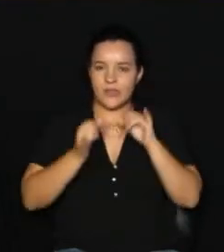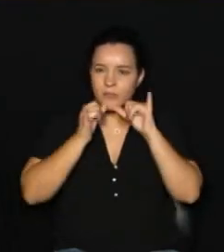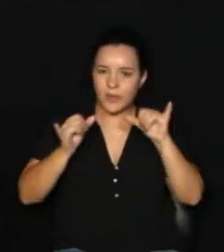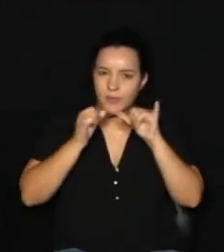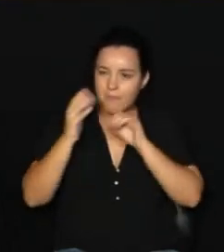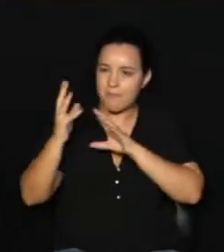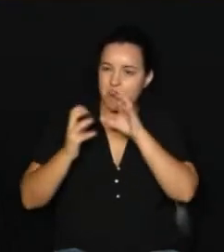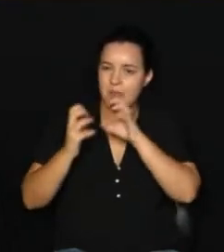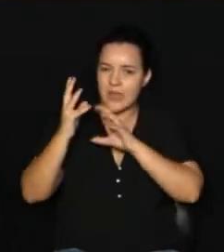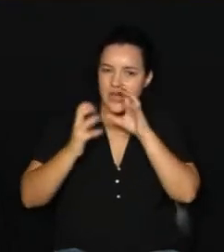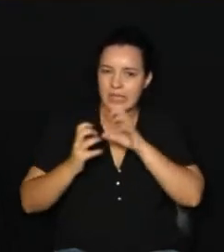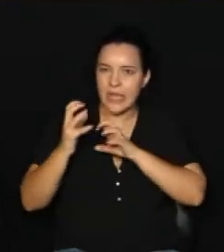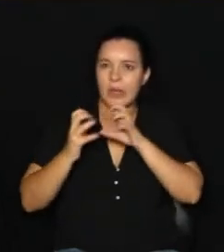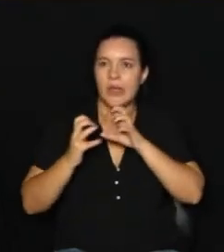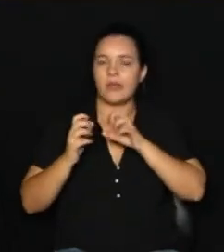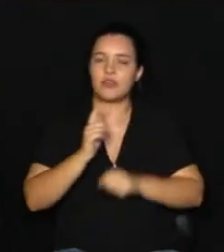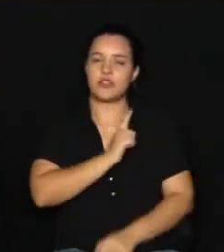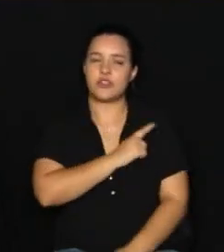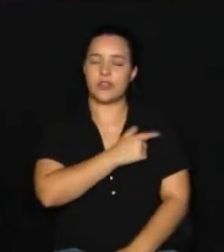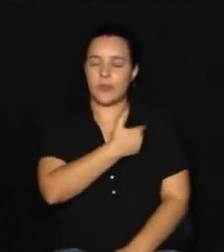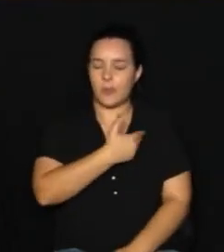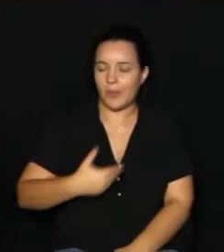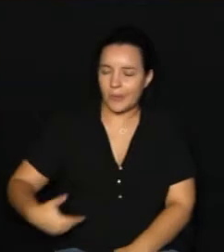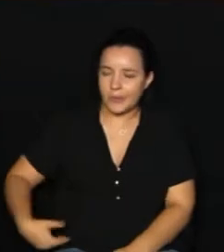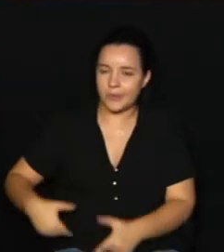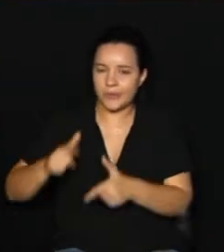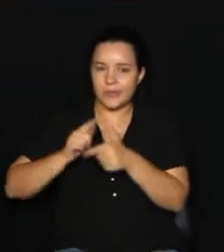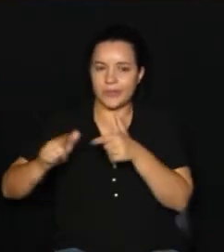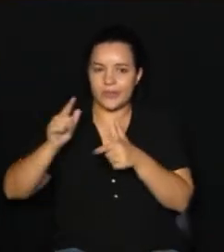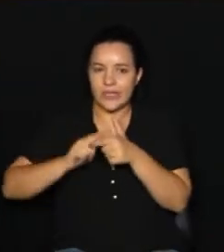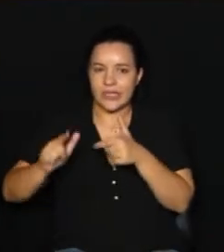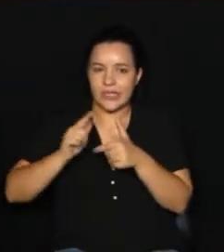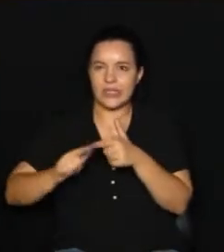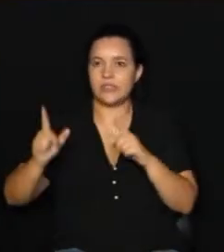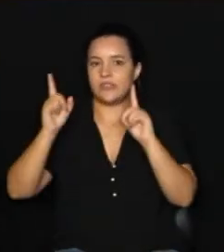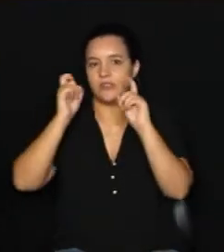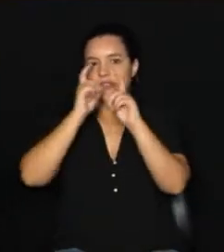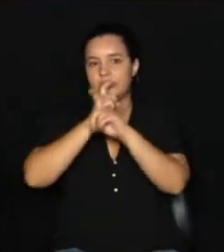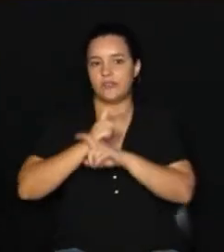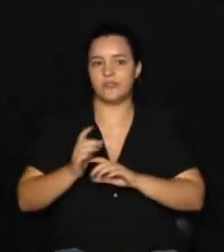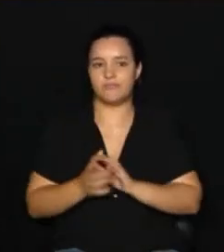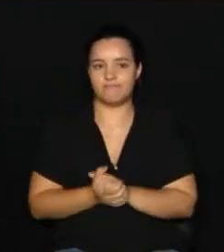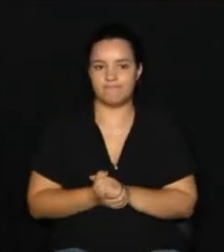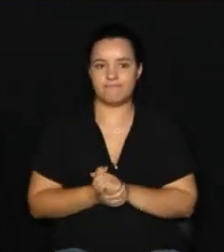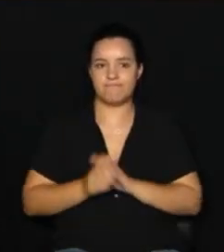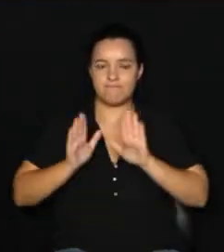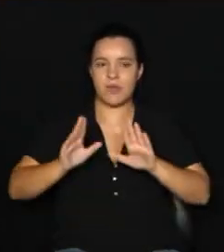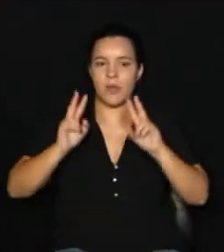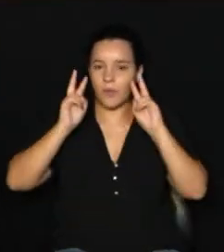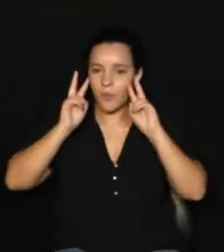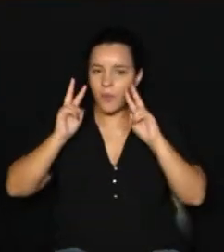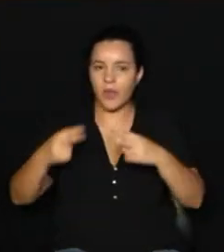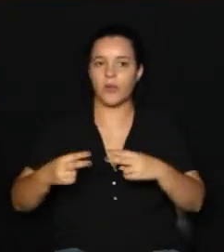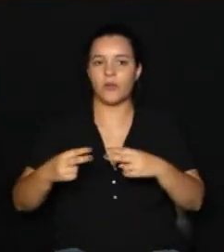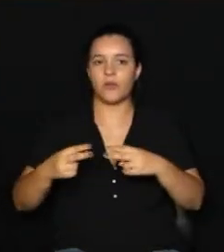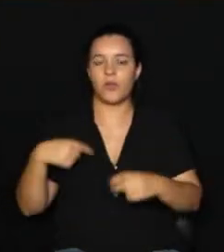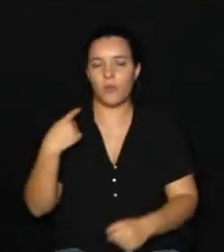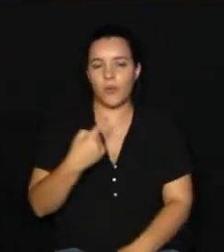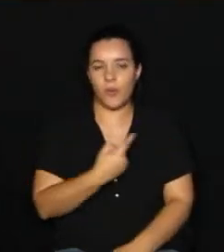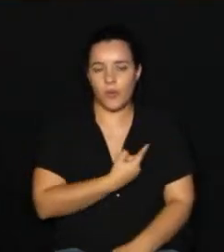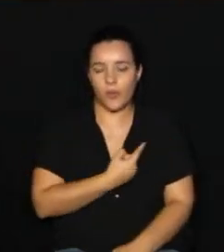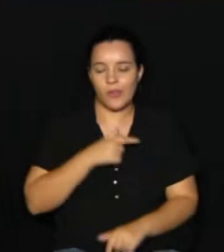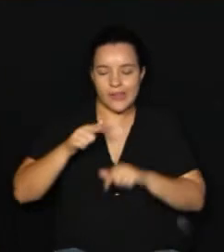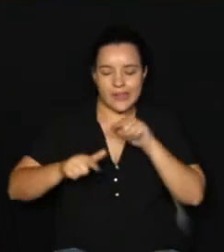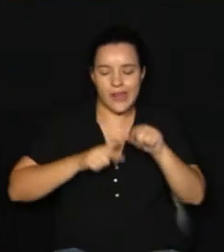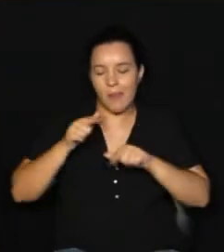brigando contra a máquina pública, todo o poderio da máquina, mas reconhecer aqui que nós fizemos